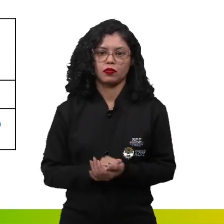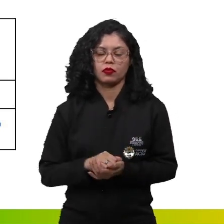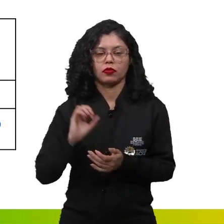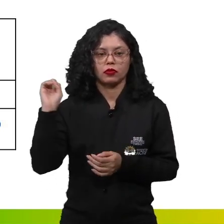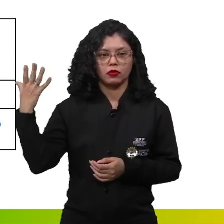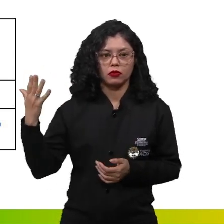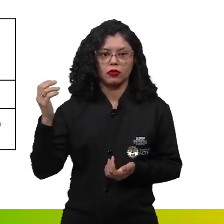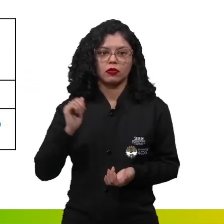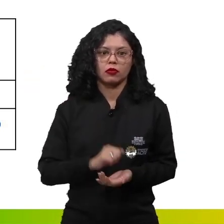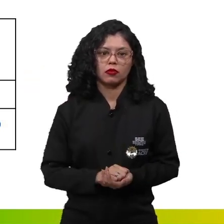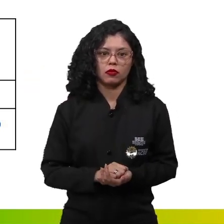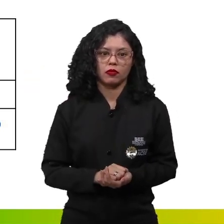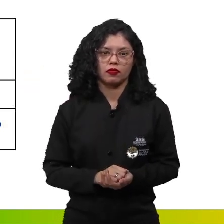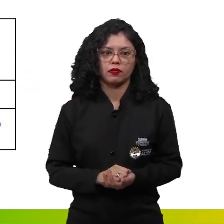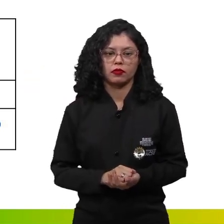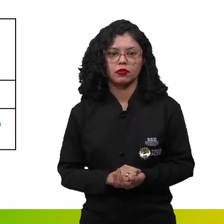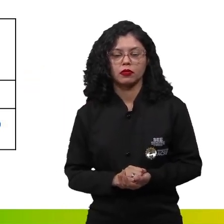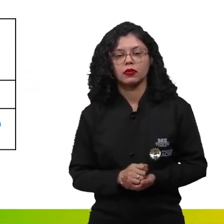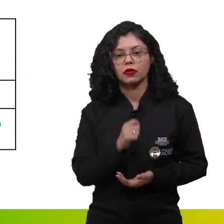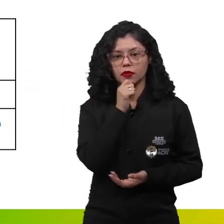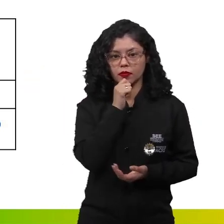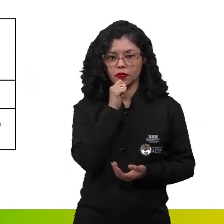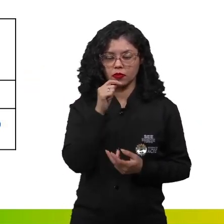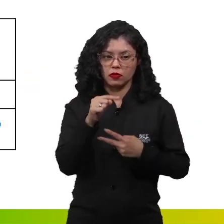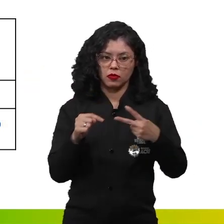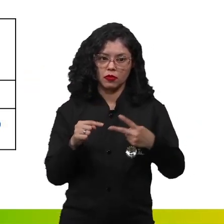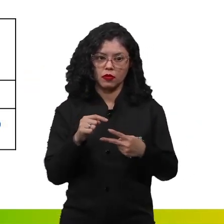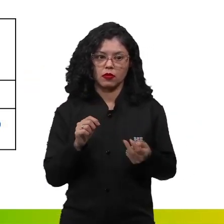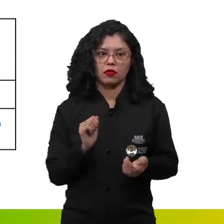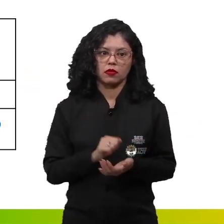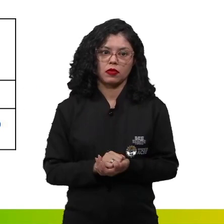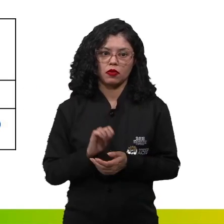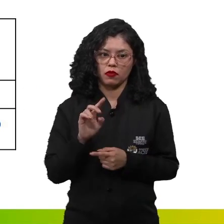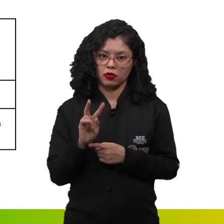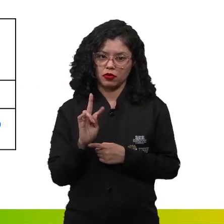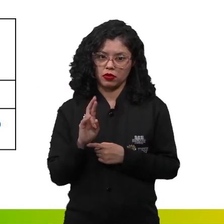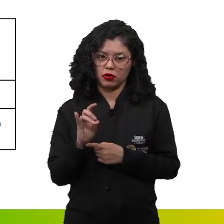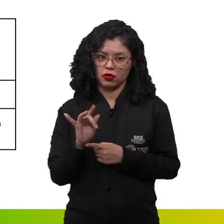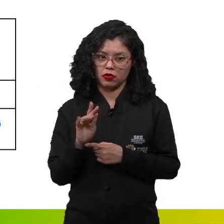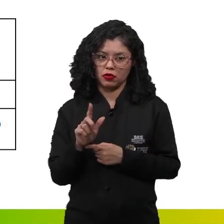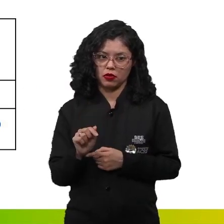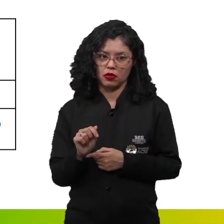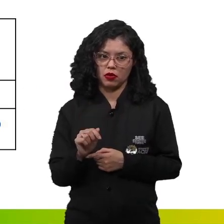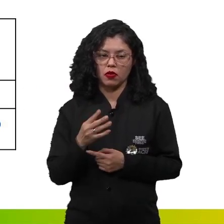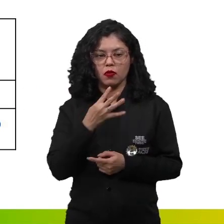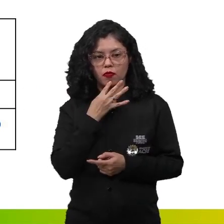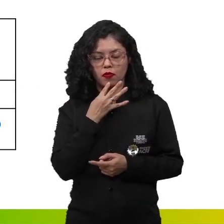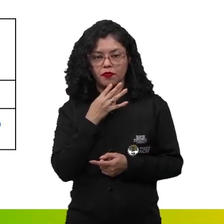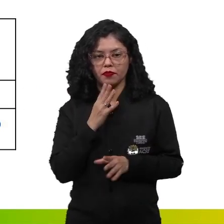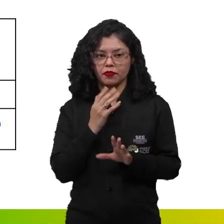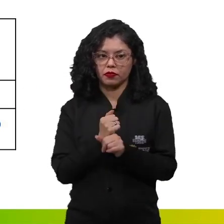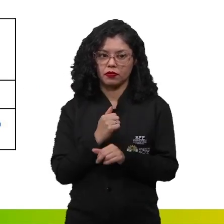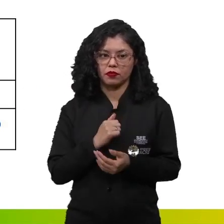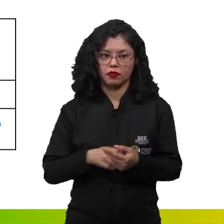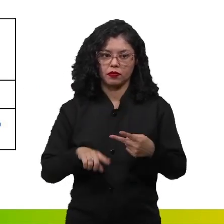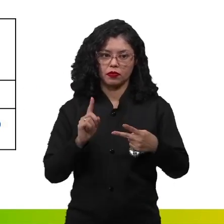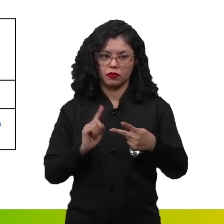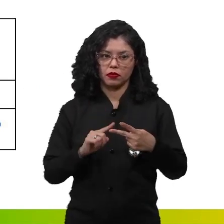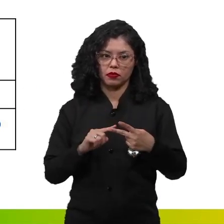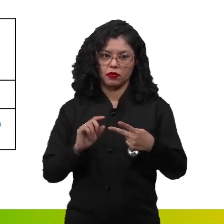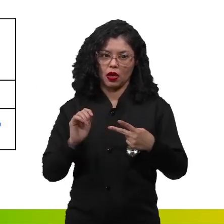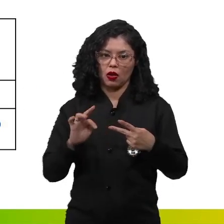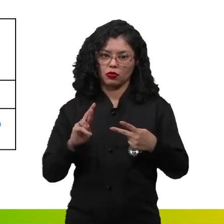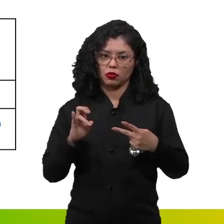sistema nervoso periférico, ele ainda se divide em sistema nervoso voluntário, conhecido também como somático, e